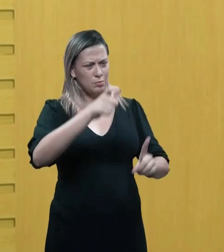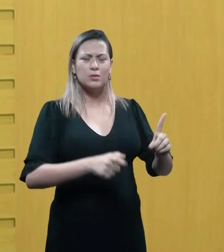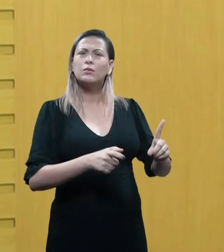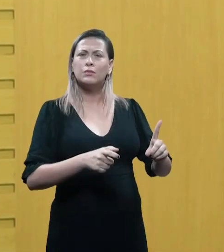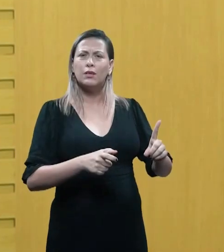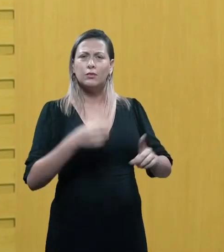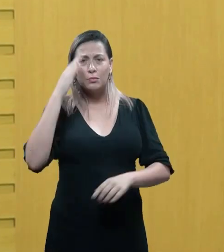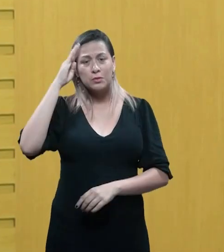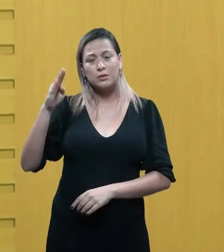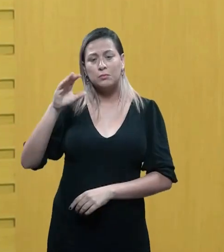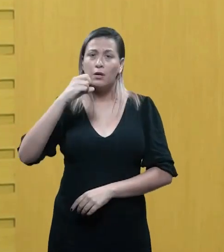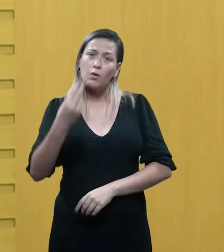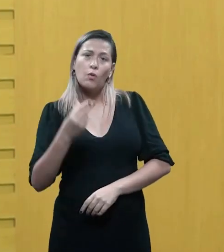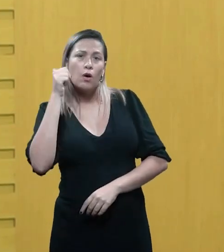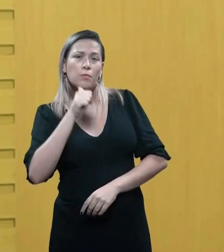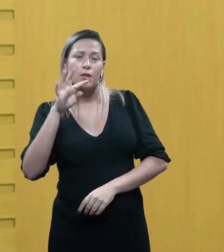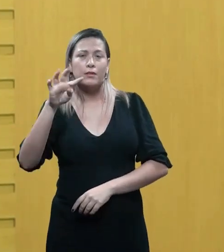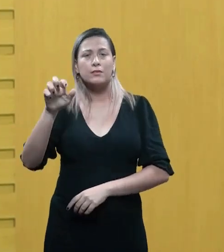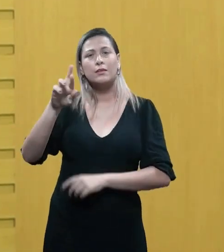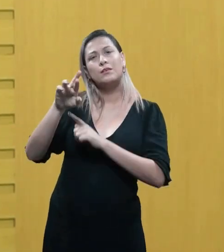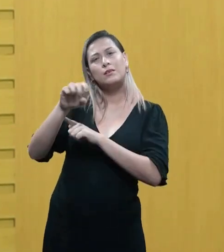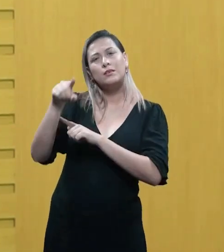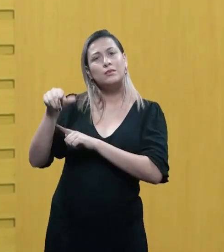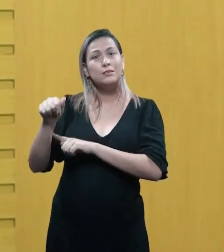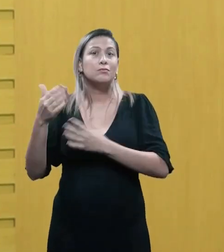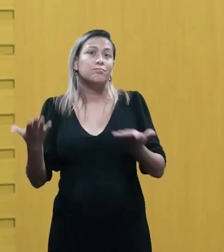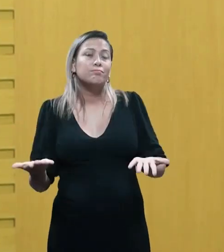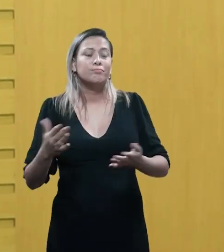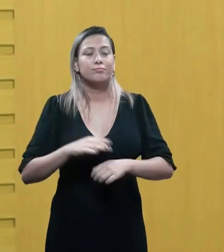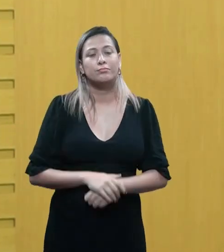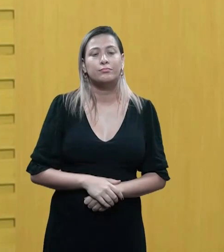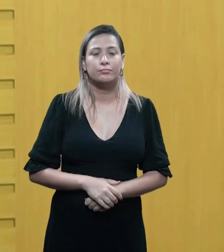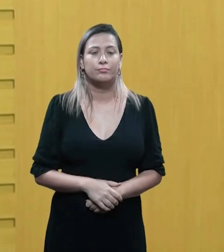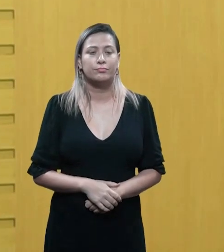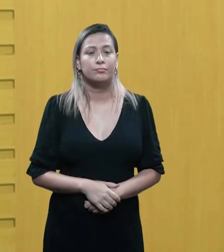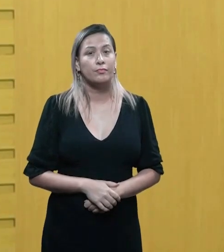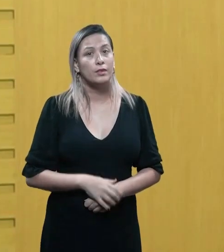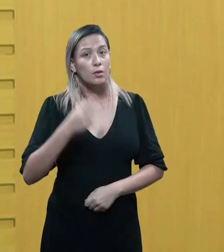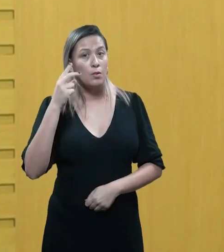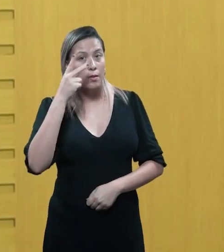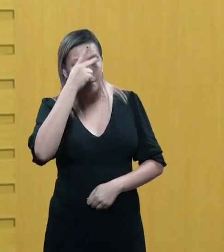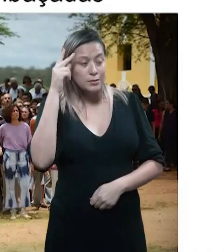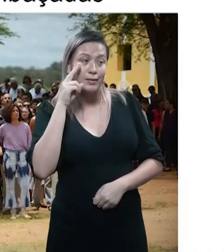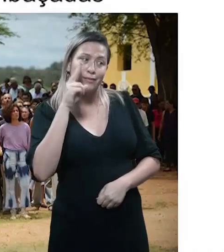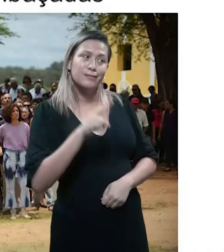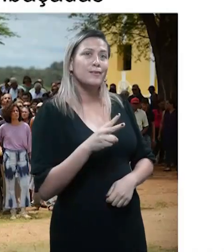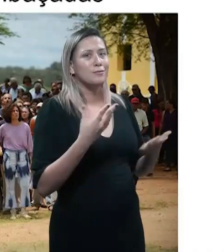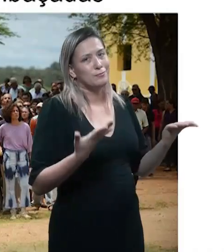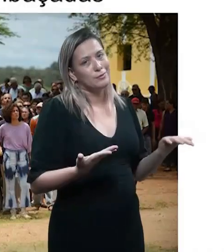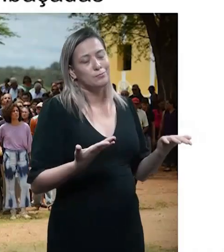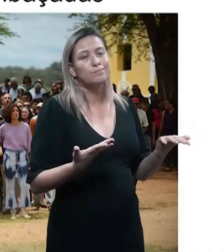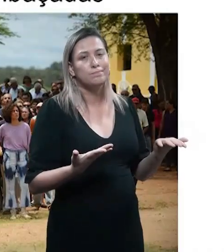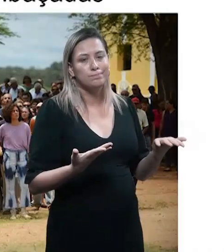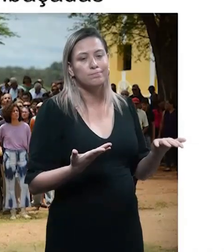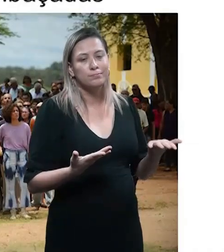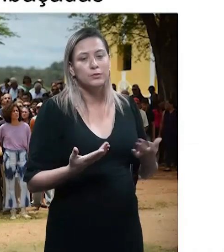atriz Sônia Braga? É a Teresa? É uma interpretação que cabe também ao espectador, certo?